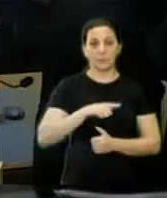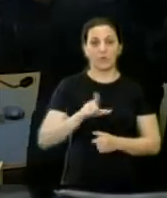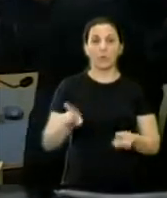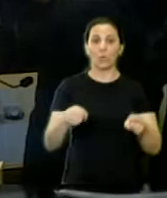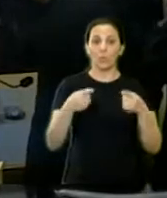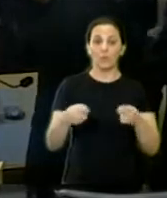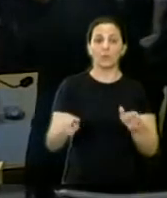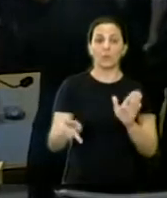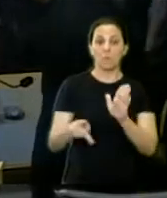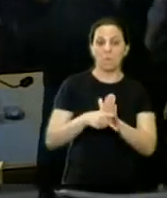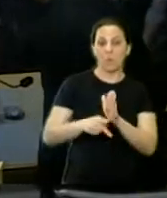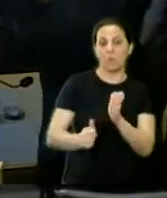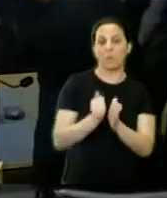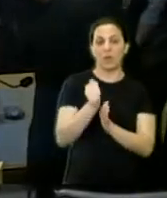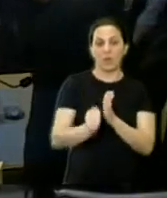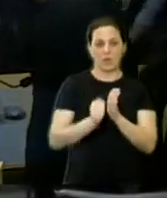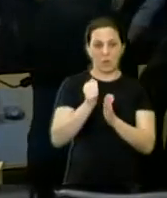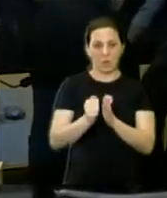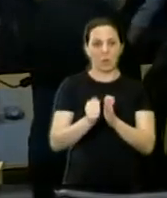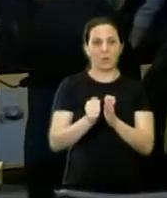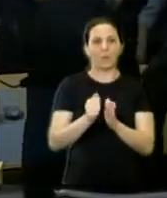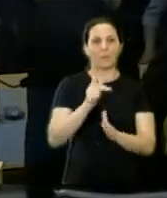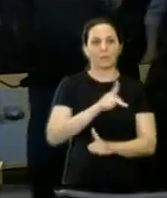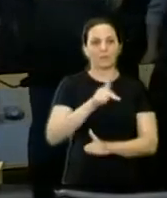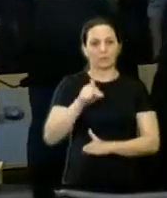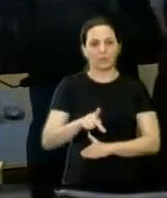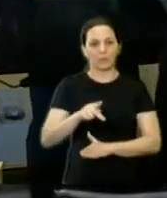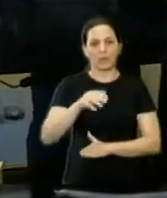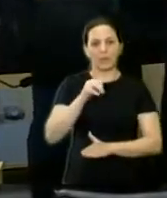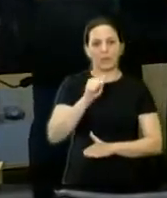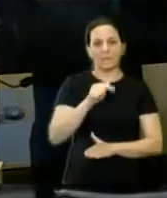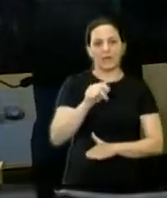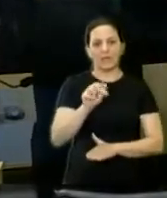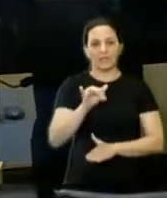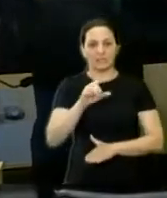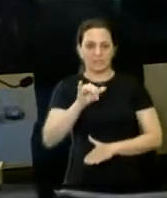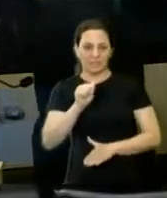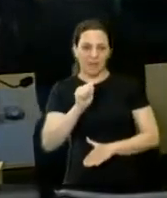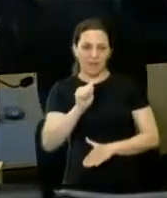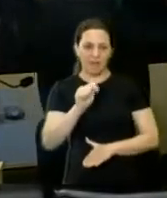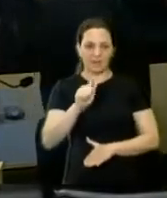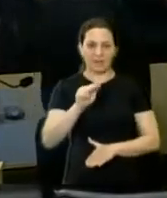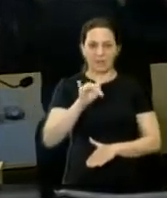de Araraquara, letra e melodia da professora Aparecida de Godoy Aguiar.